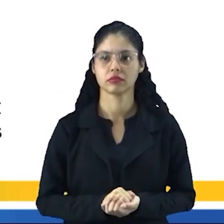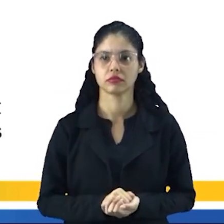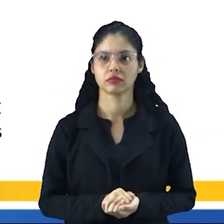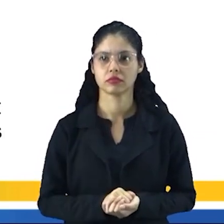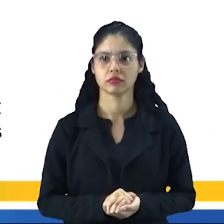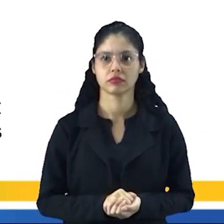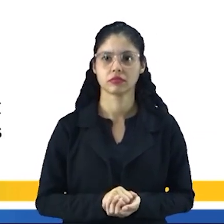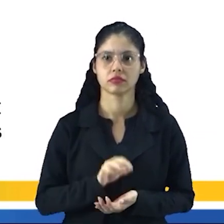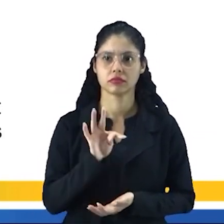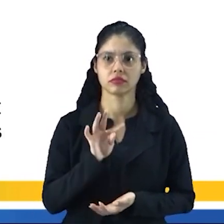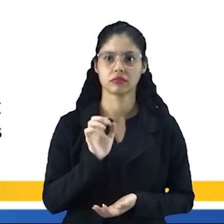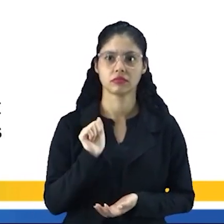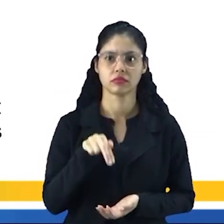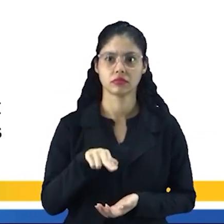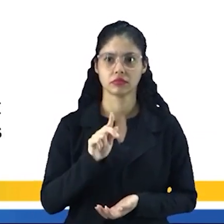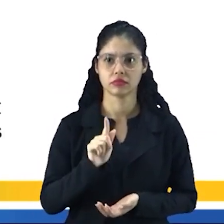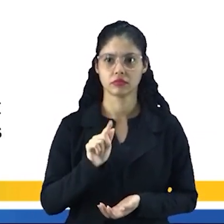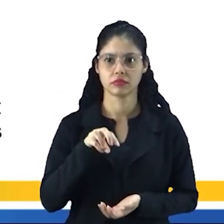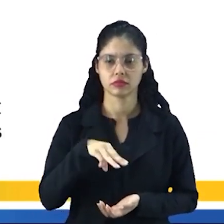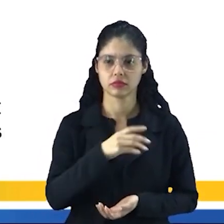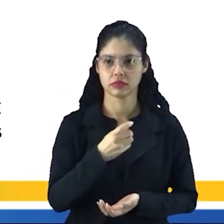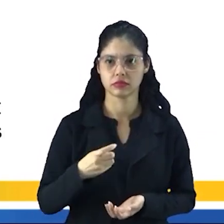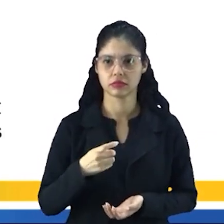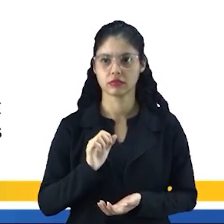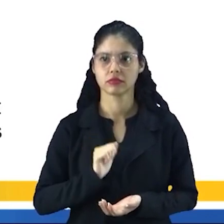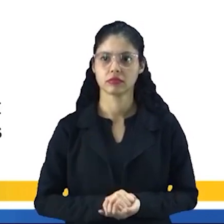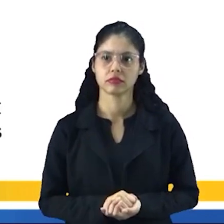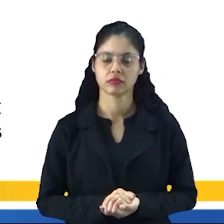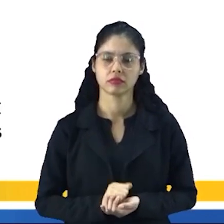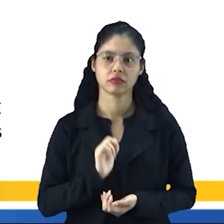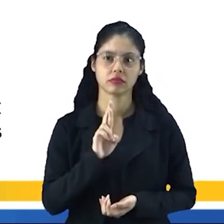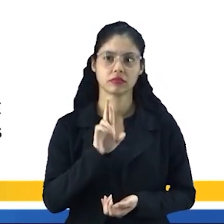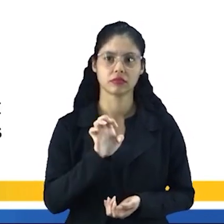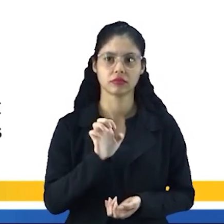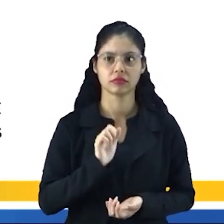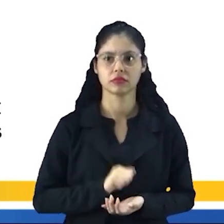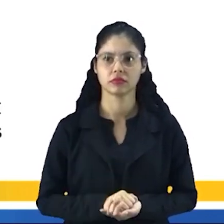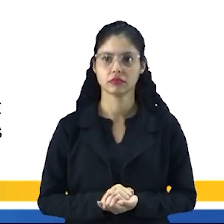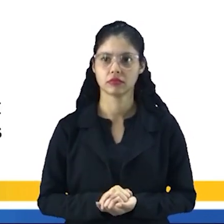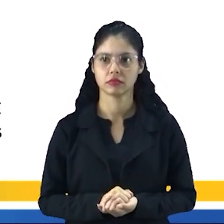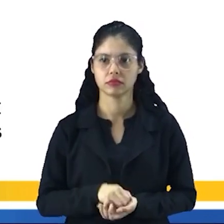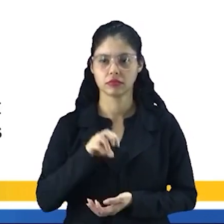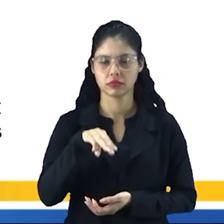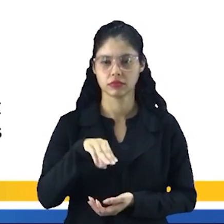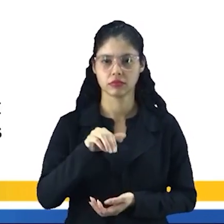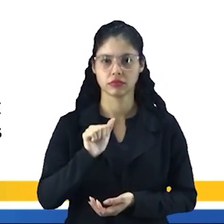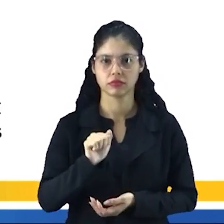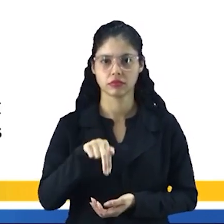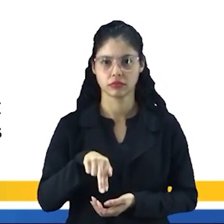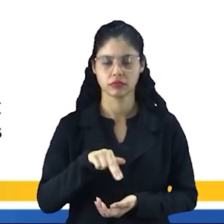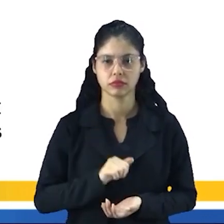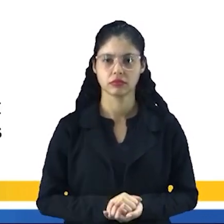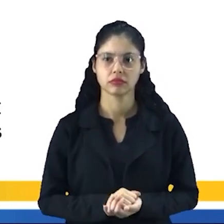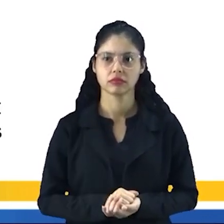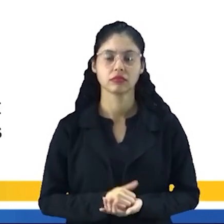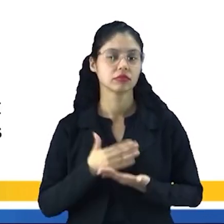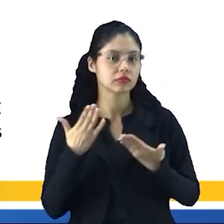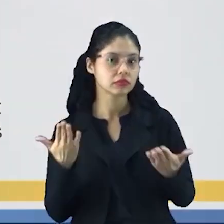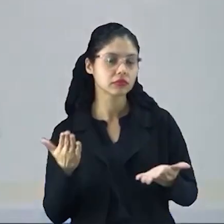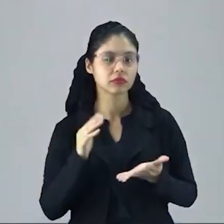Stendhal, depois na frente Max Ernst, atrás René Crevel e na frente Man